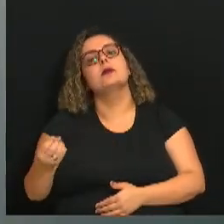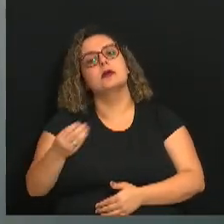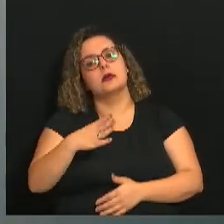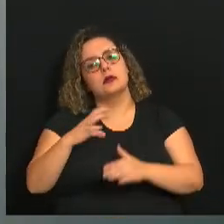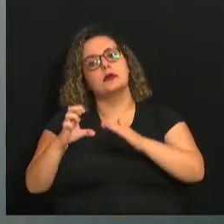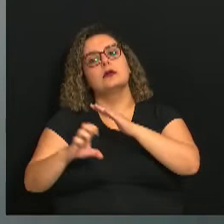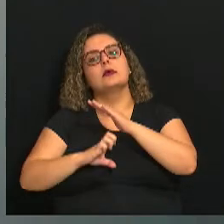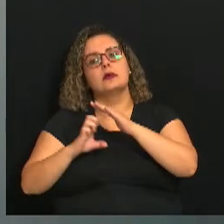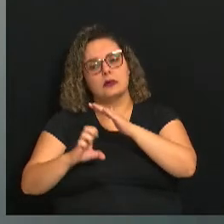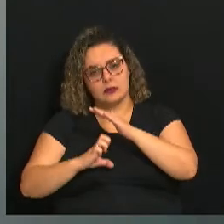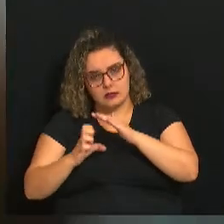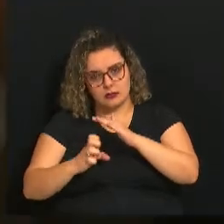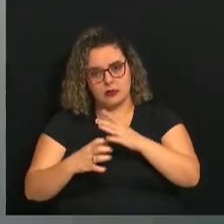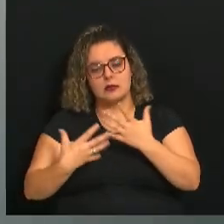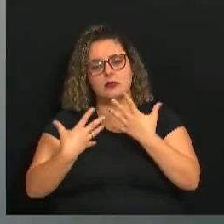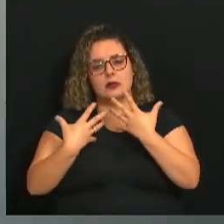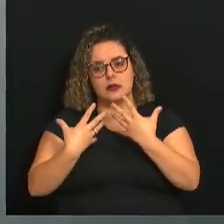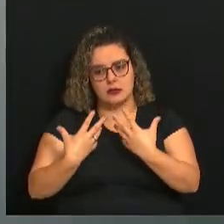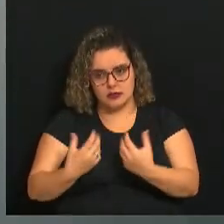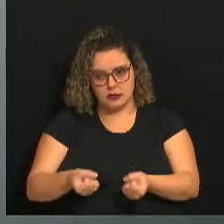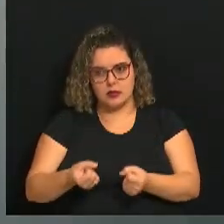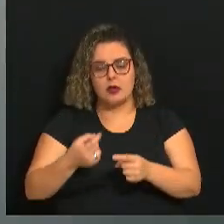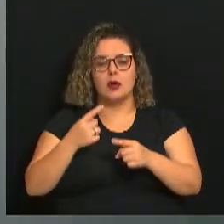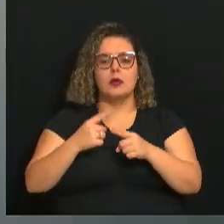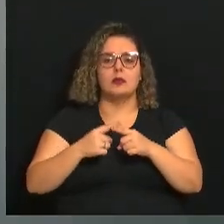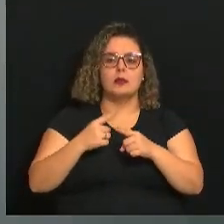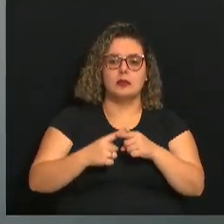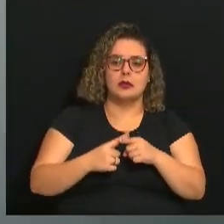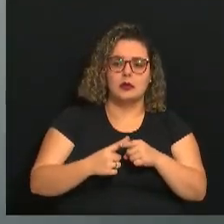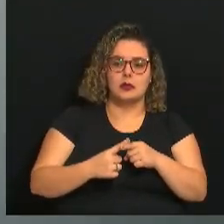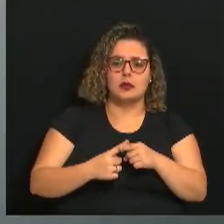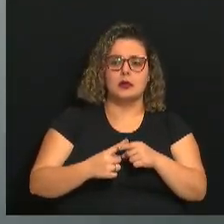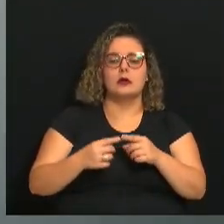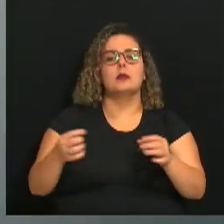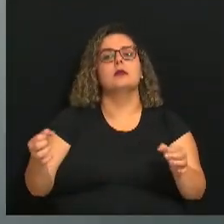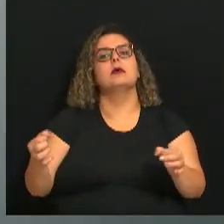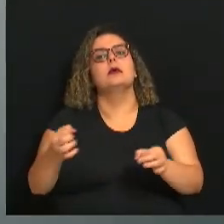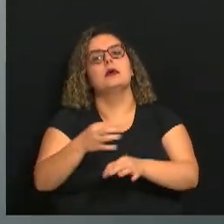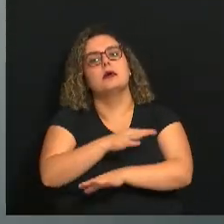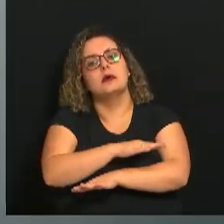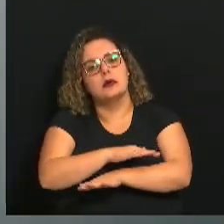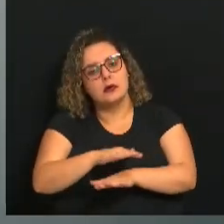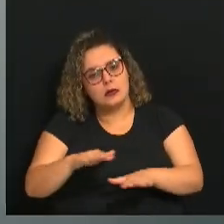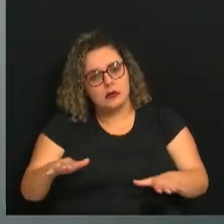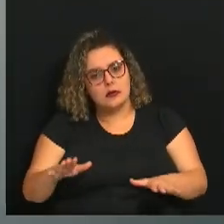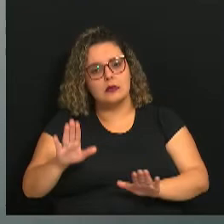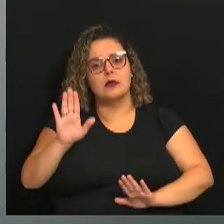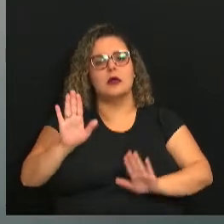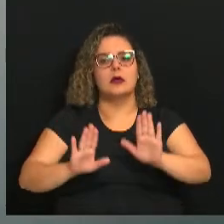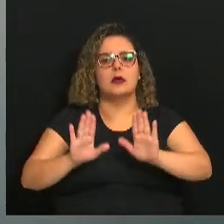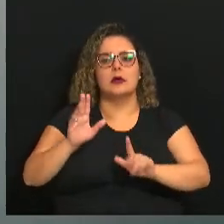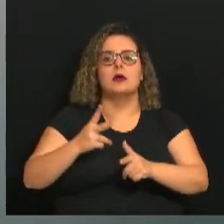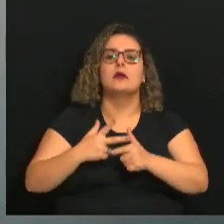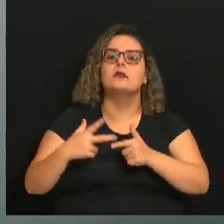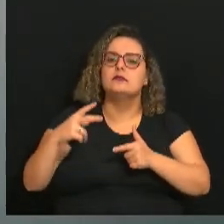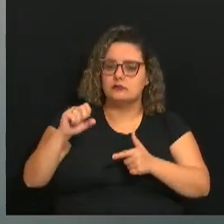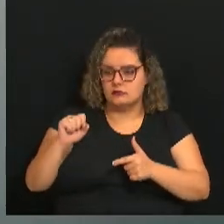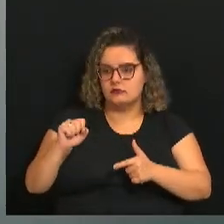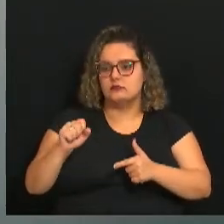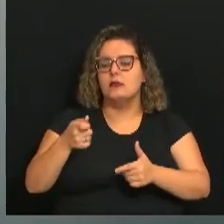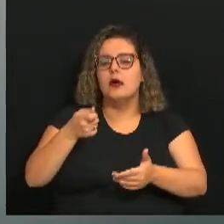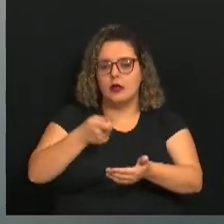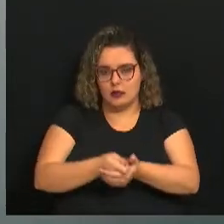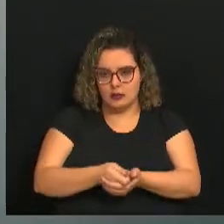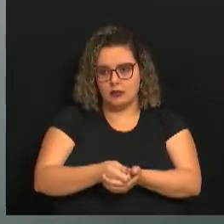zeladoria. Certo? Por quê? Porque, para finalizar a licitação, a empresa vencedora vai assumir efetivamente